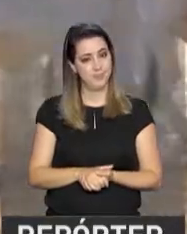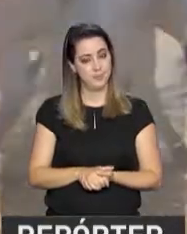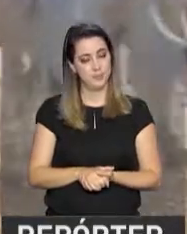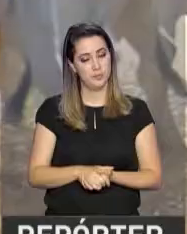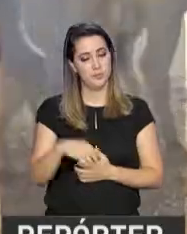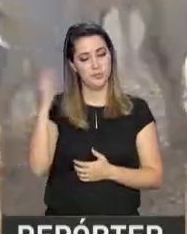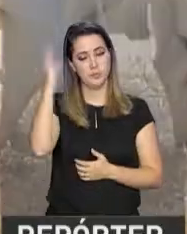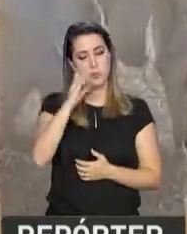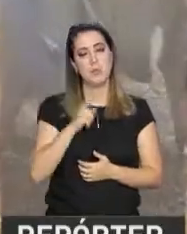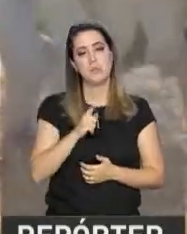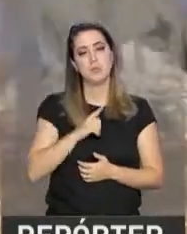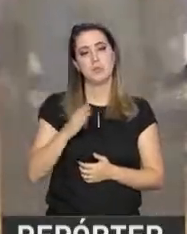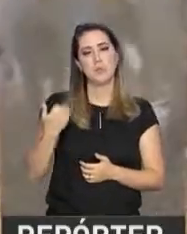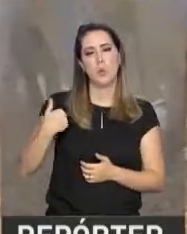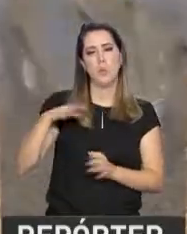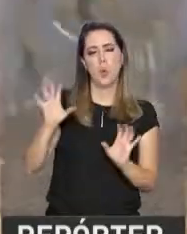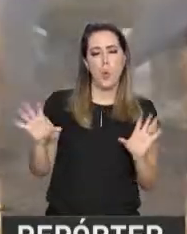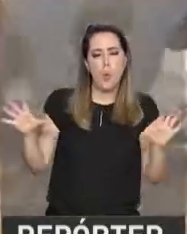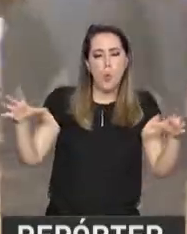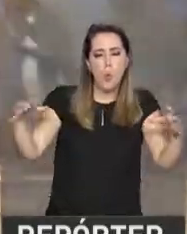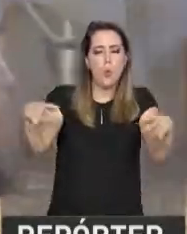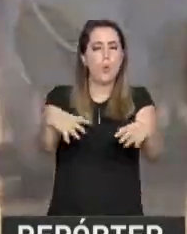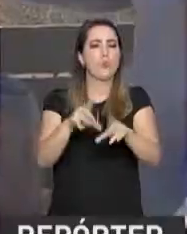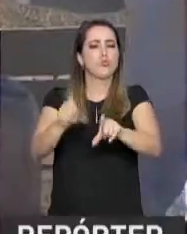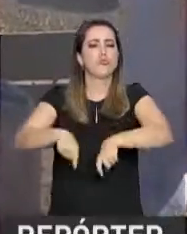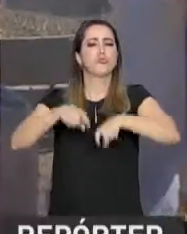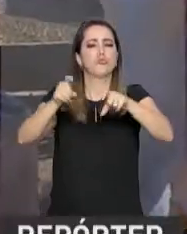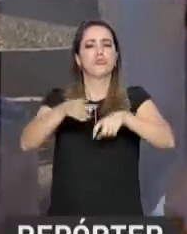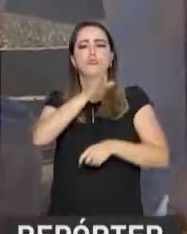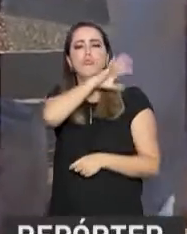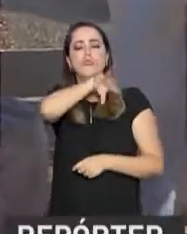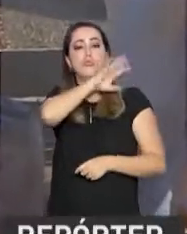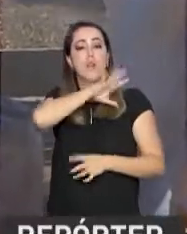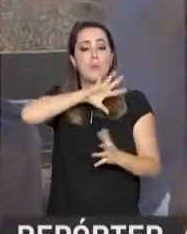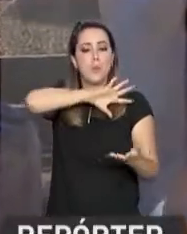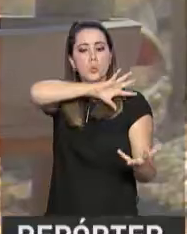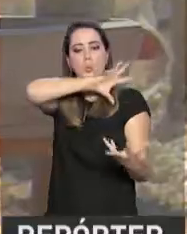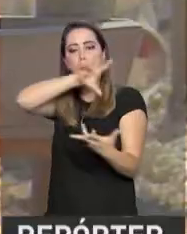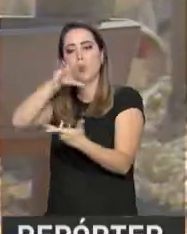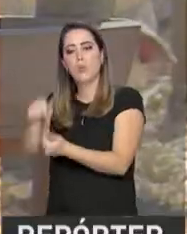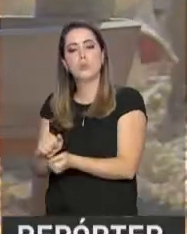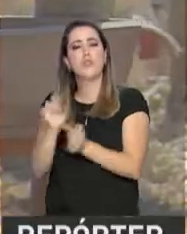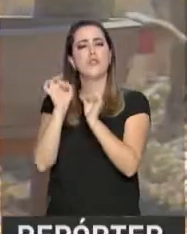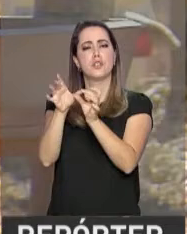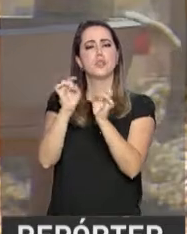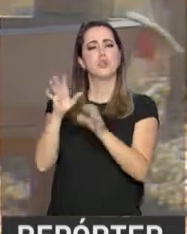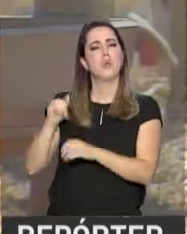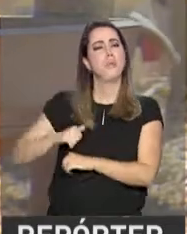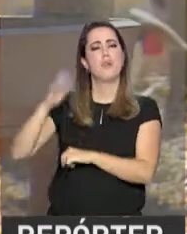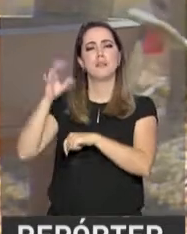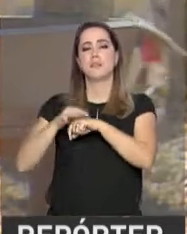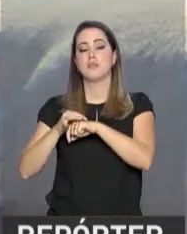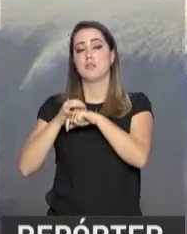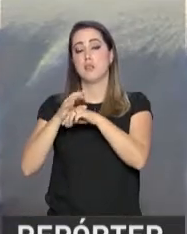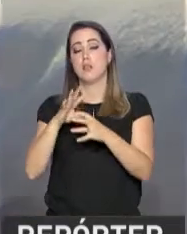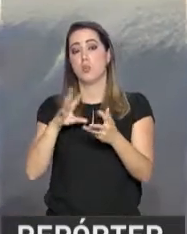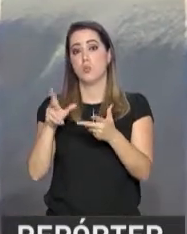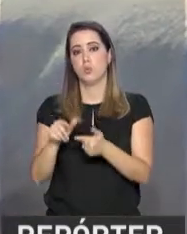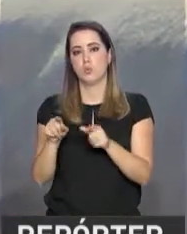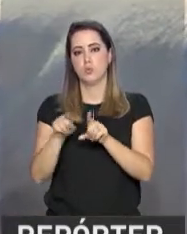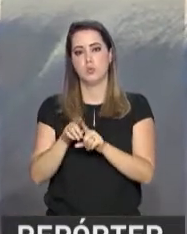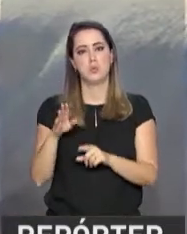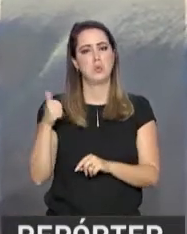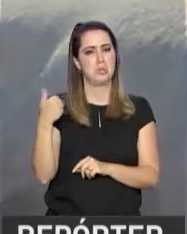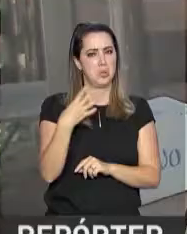O Brasil possui o maior rebanho comercial do mundo. É também o maior exportador de carne com vendas para mais de